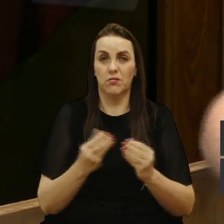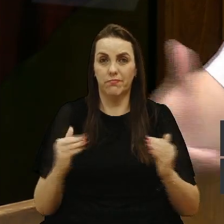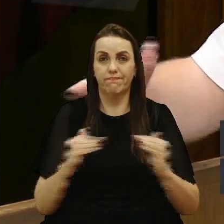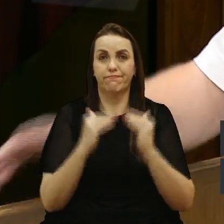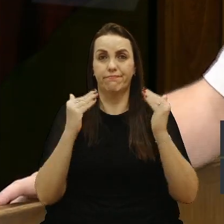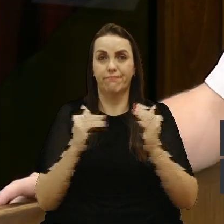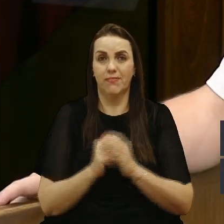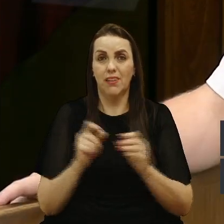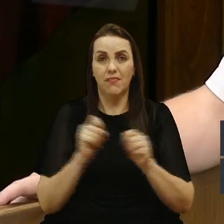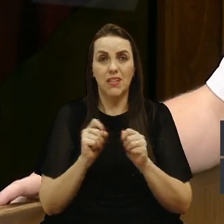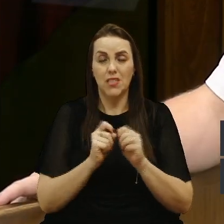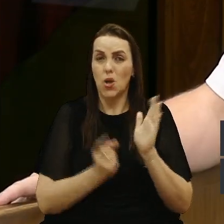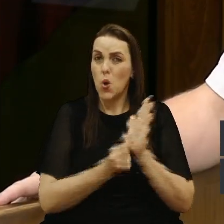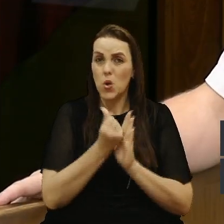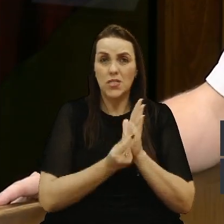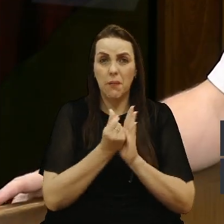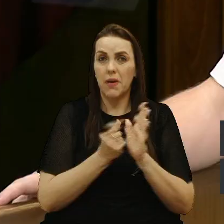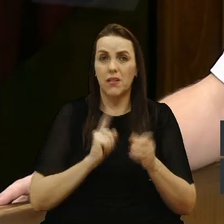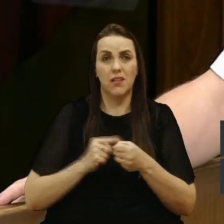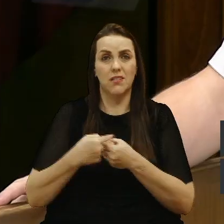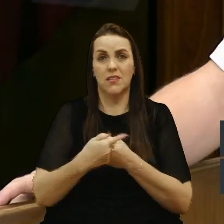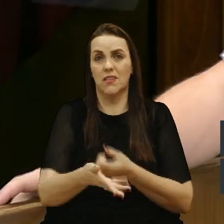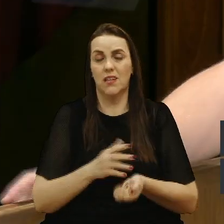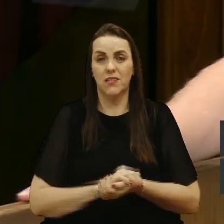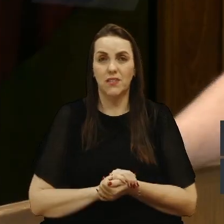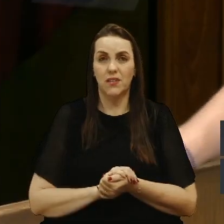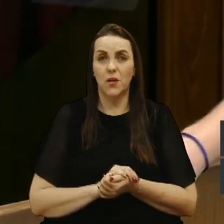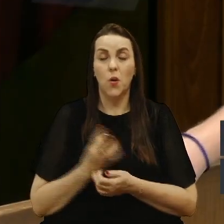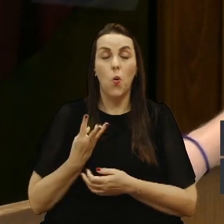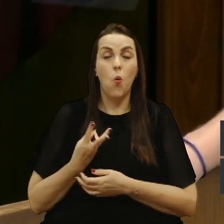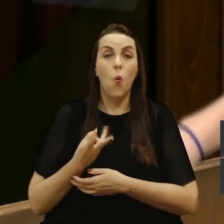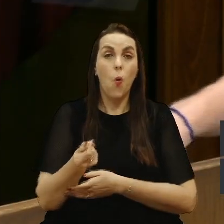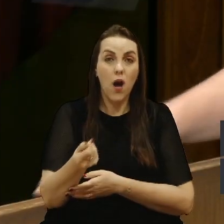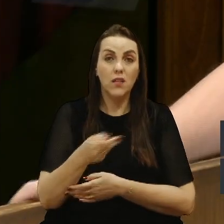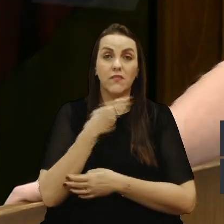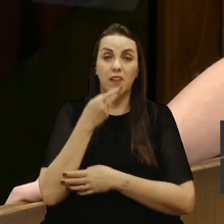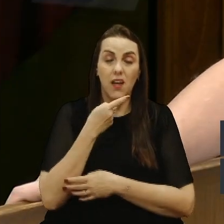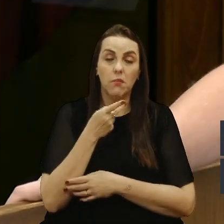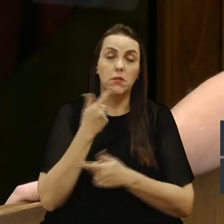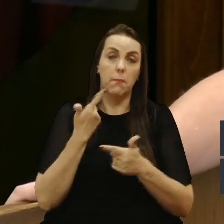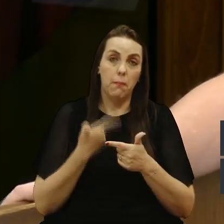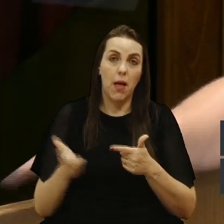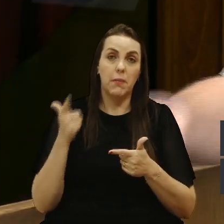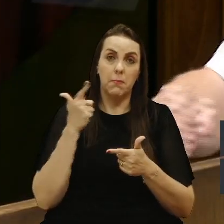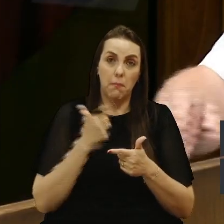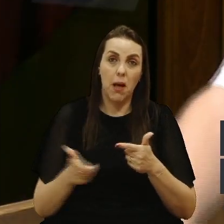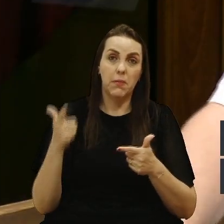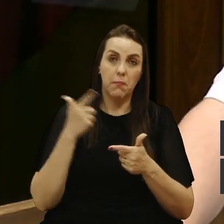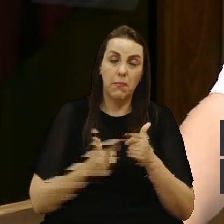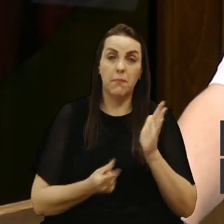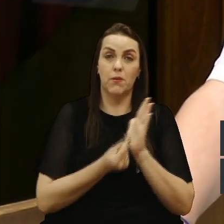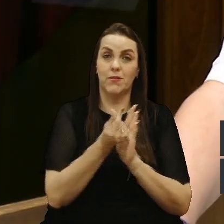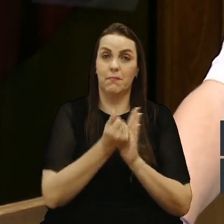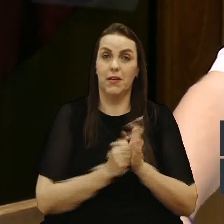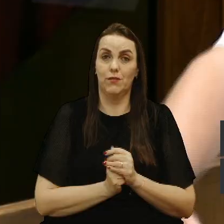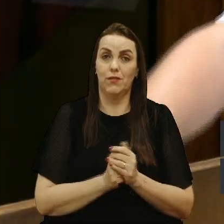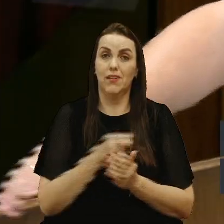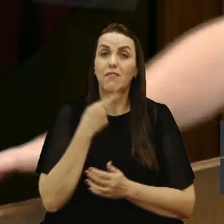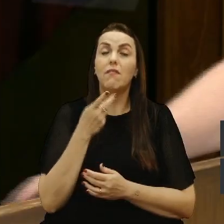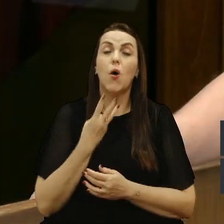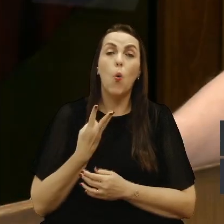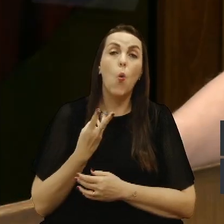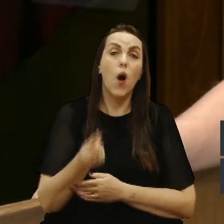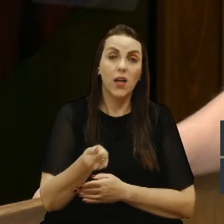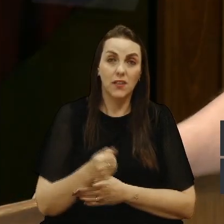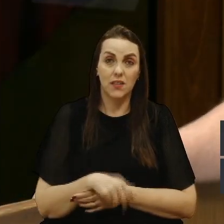na realização do orçamento da cidade. Quantas vezes nós falamos que tinha problema o orçamento? Quantas vezes? Quantas mil